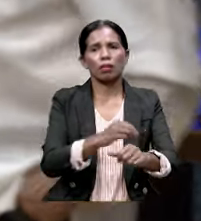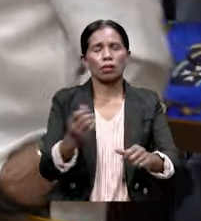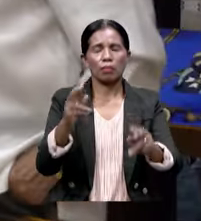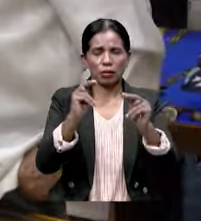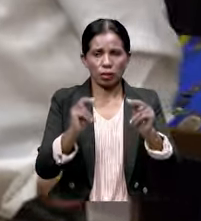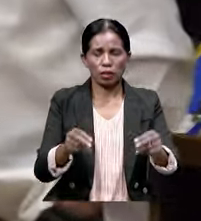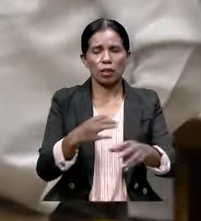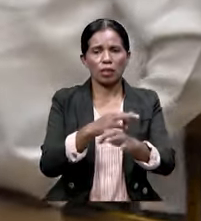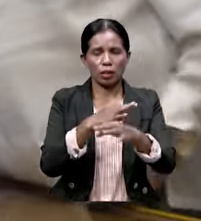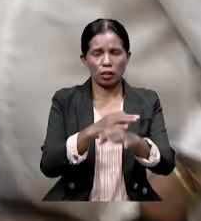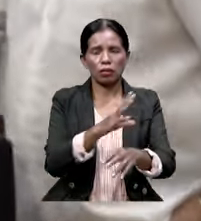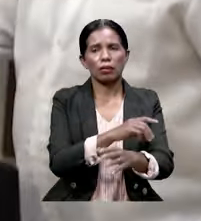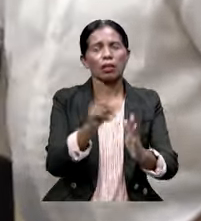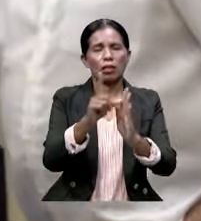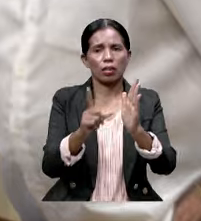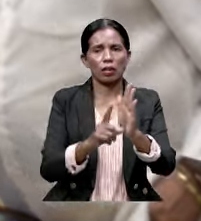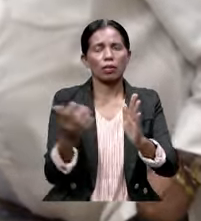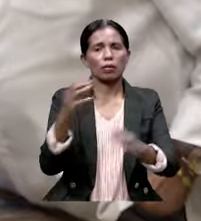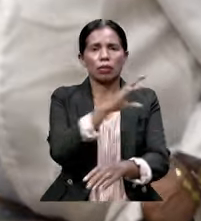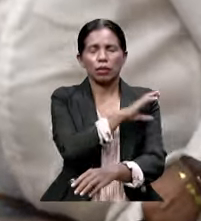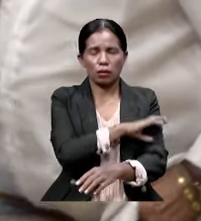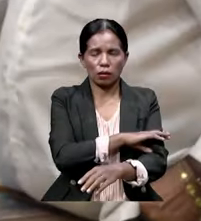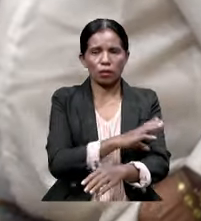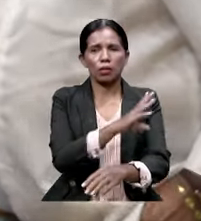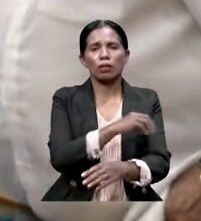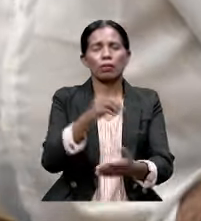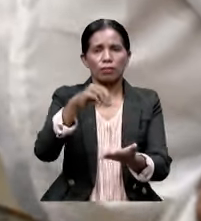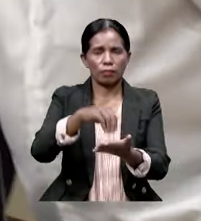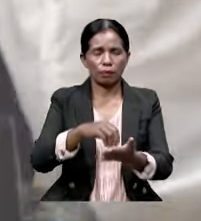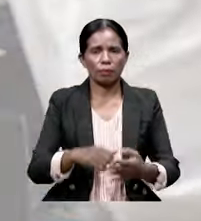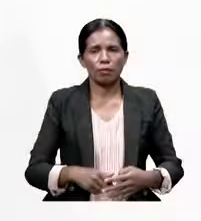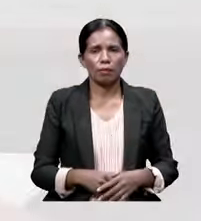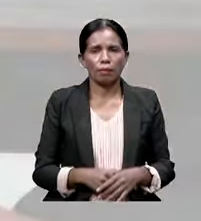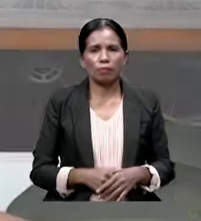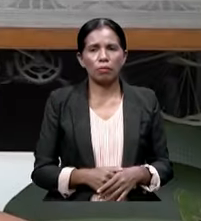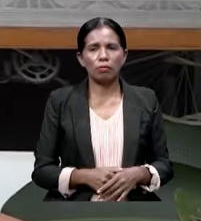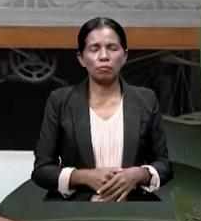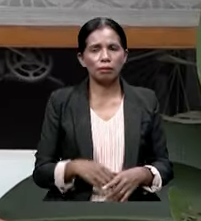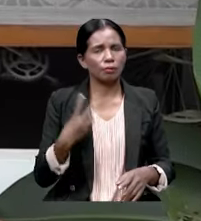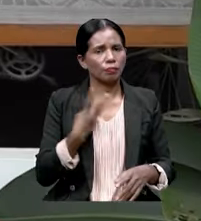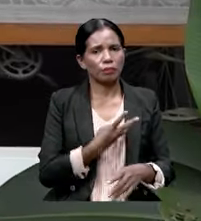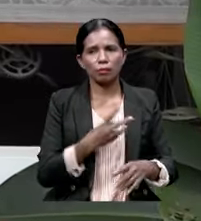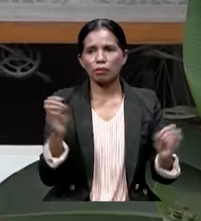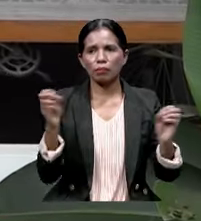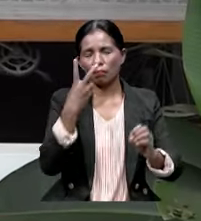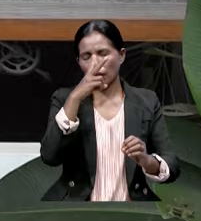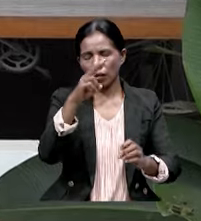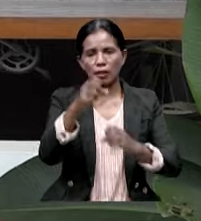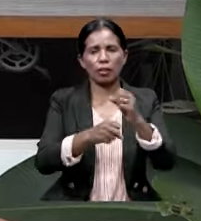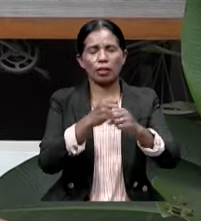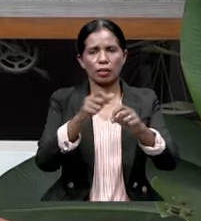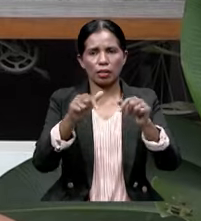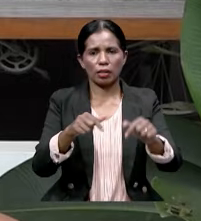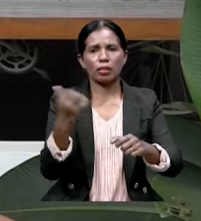precisa radia legislação com nova segurança no investidor. We spoke about several. Amila harekata yetina idane sira